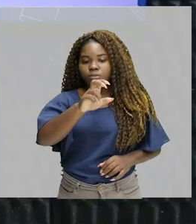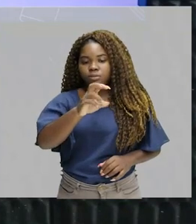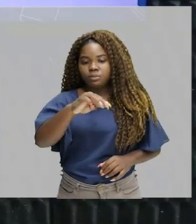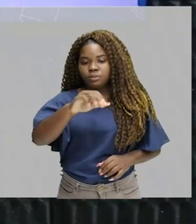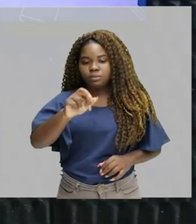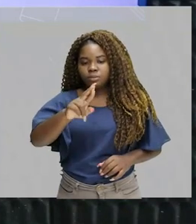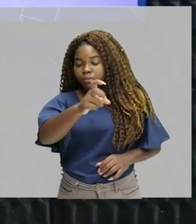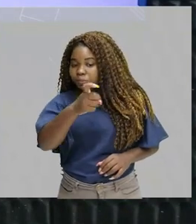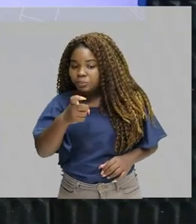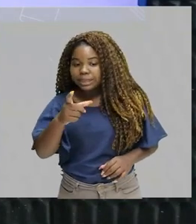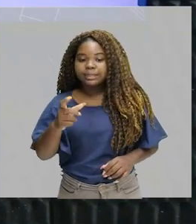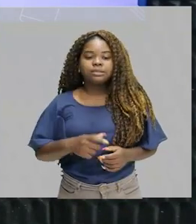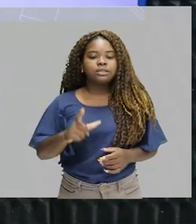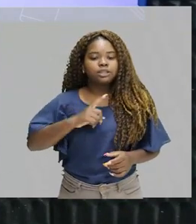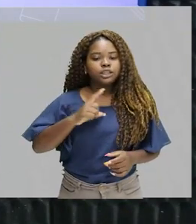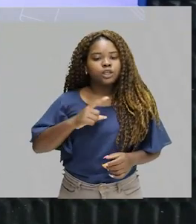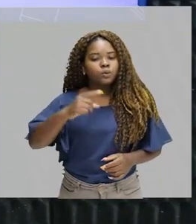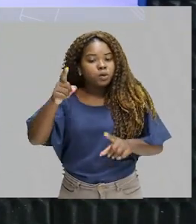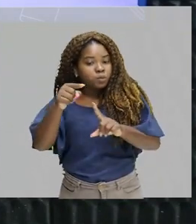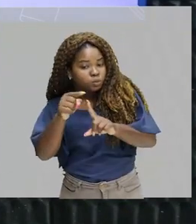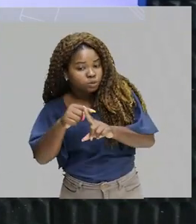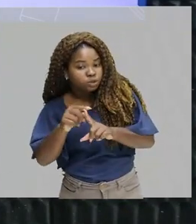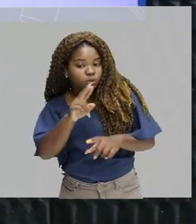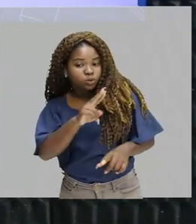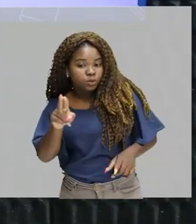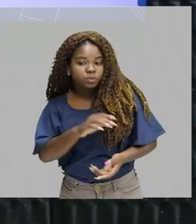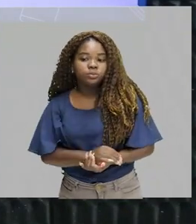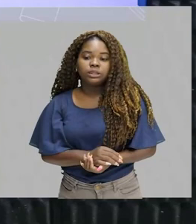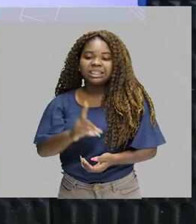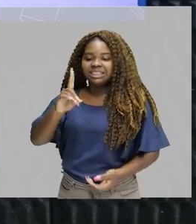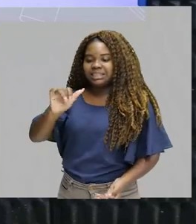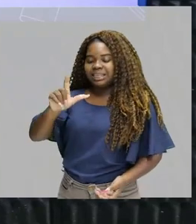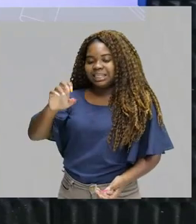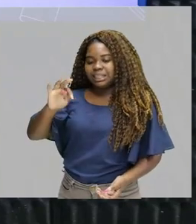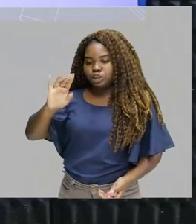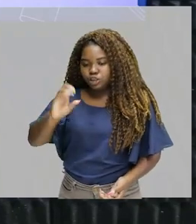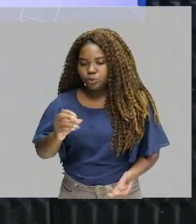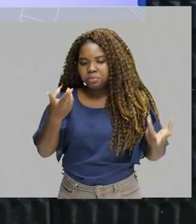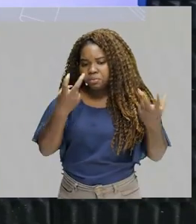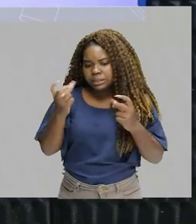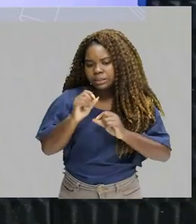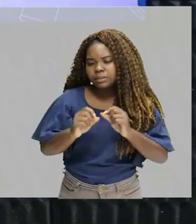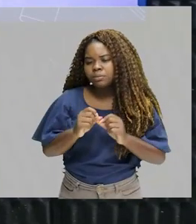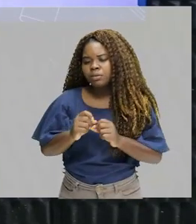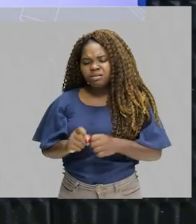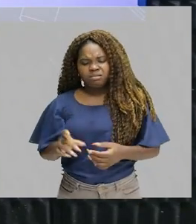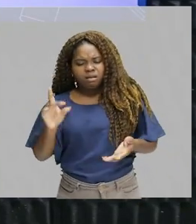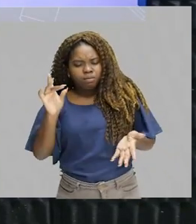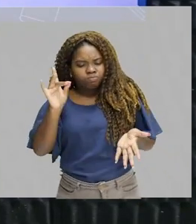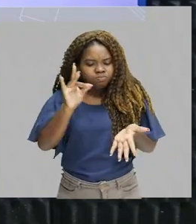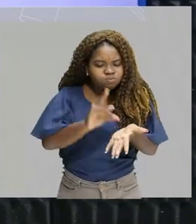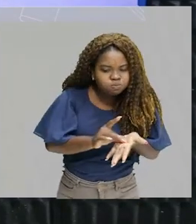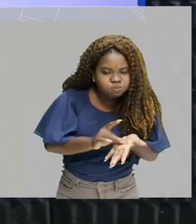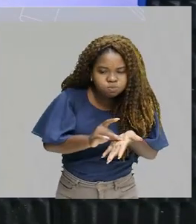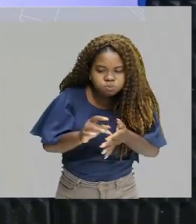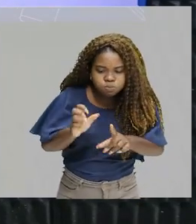chamado materialismo histórico dialético que é o quê é você perceber a realidade social